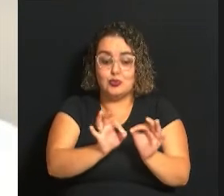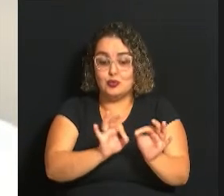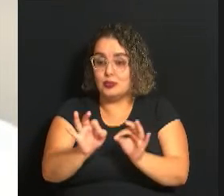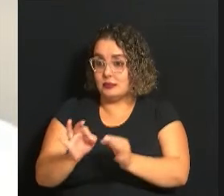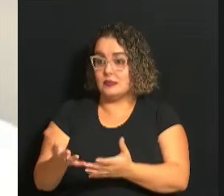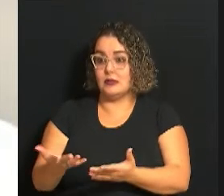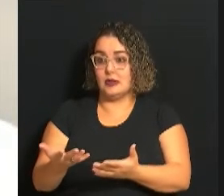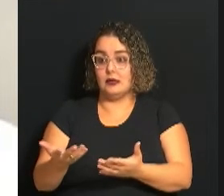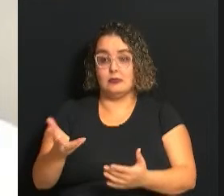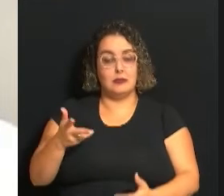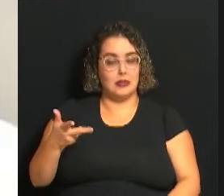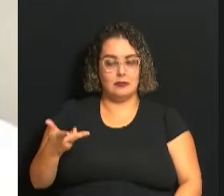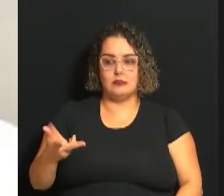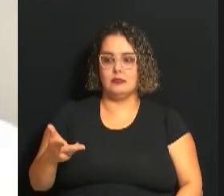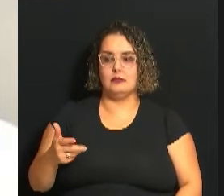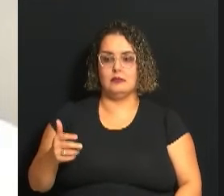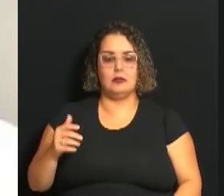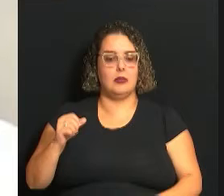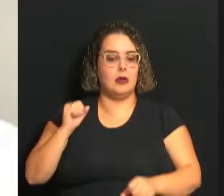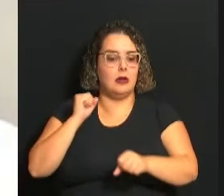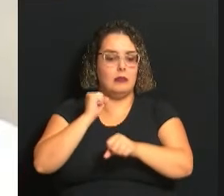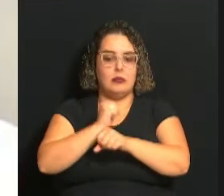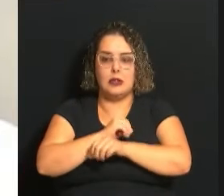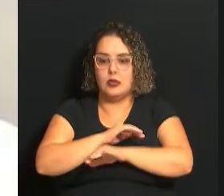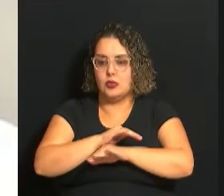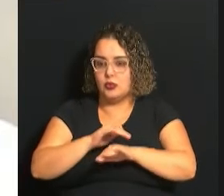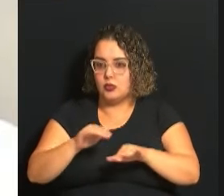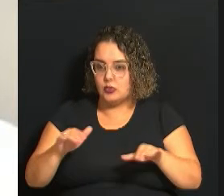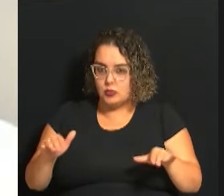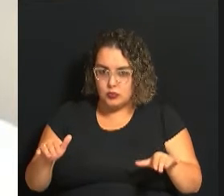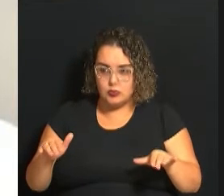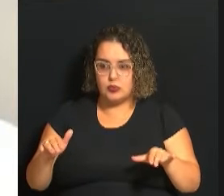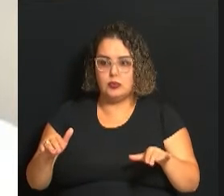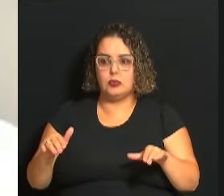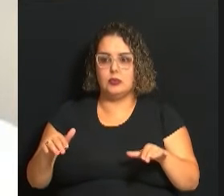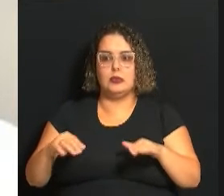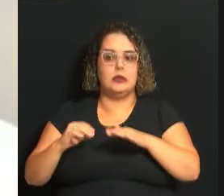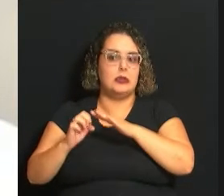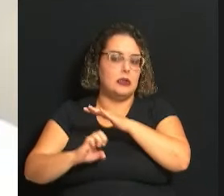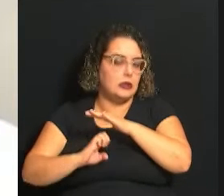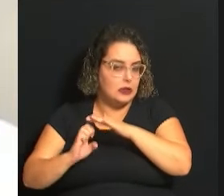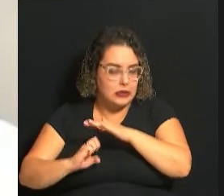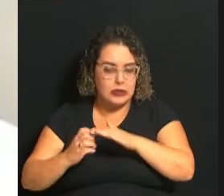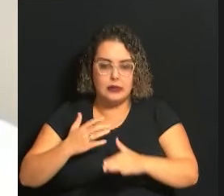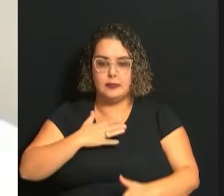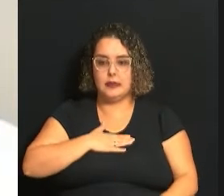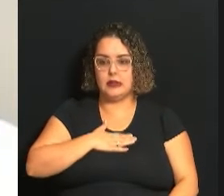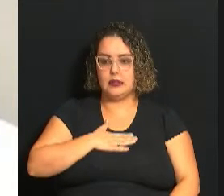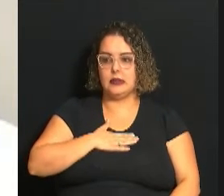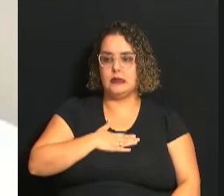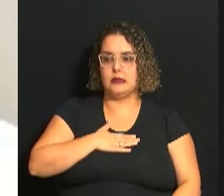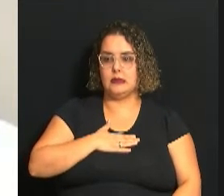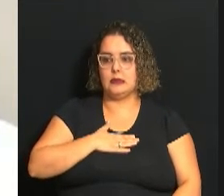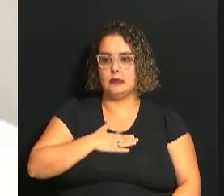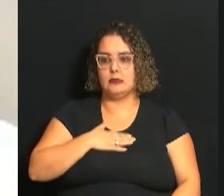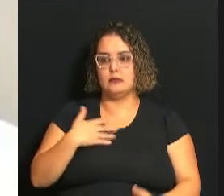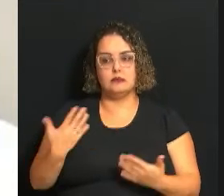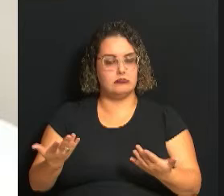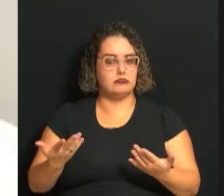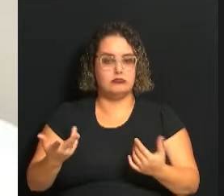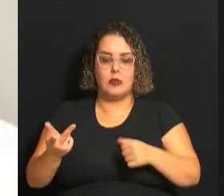Comecei a correr, né, parei todas as minhas atividades né, da empresa, da minha empresa, e fui atrás